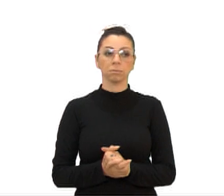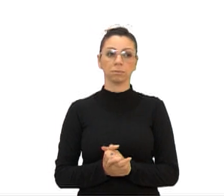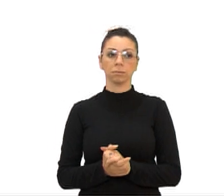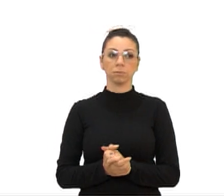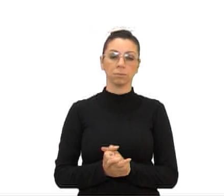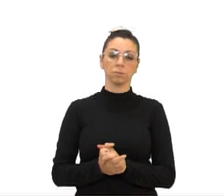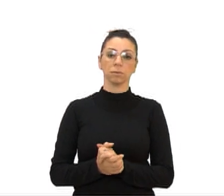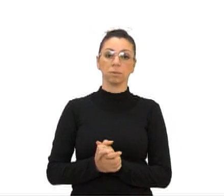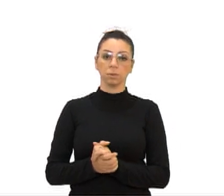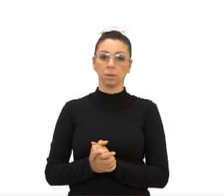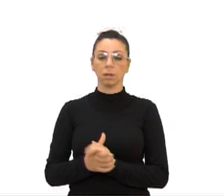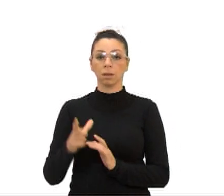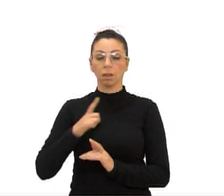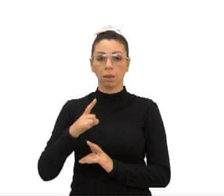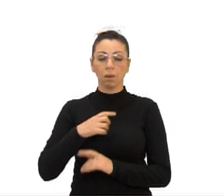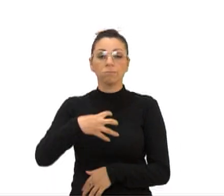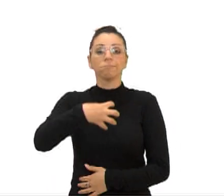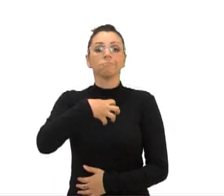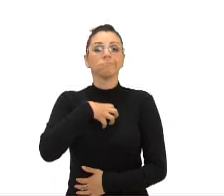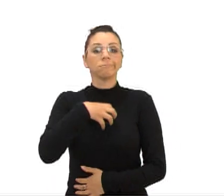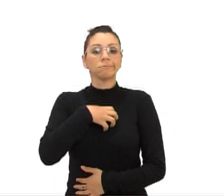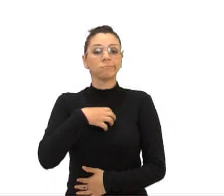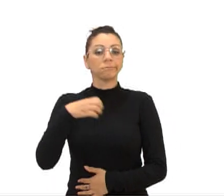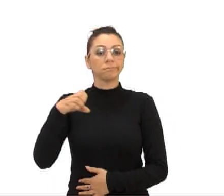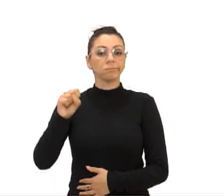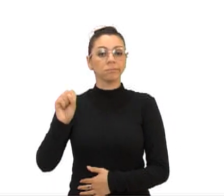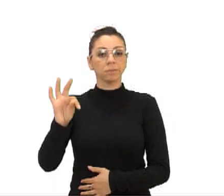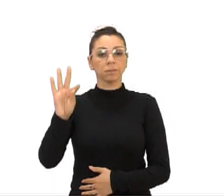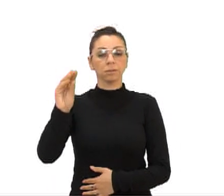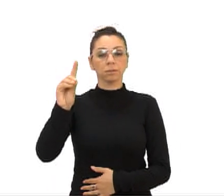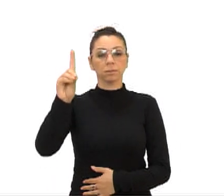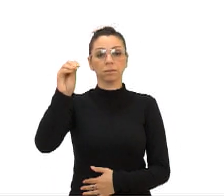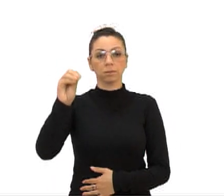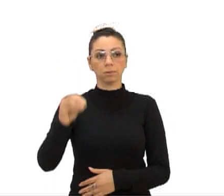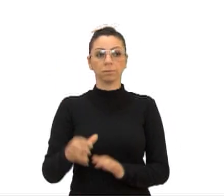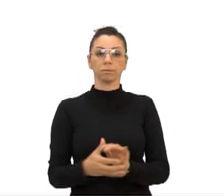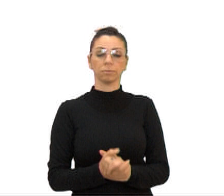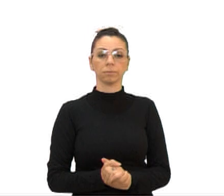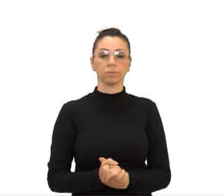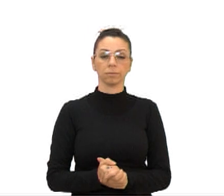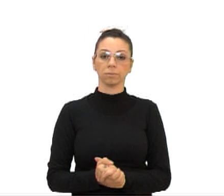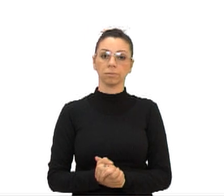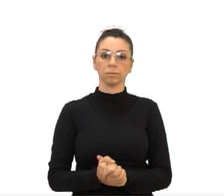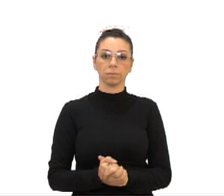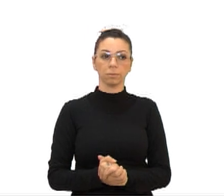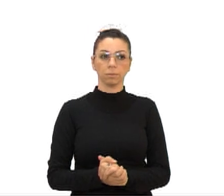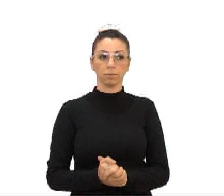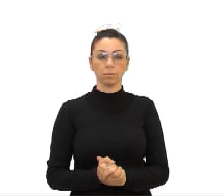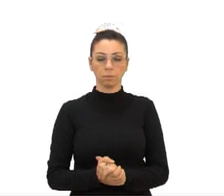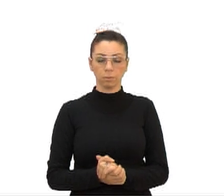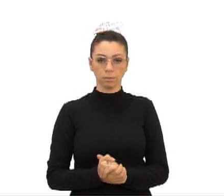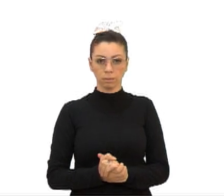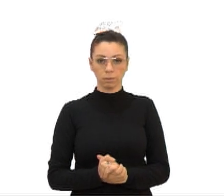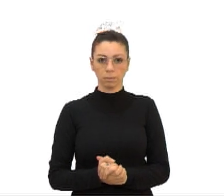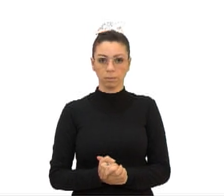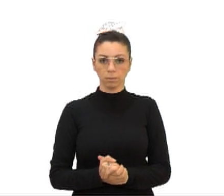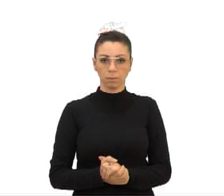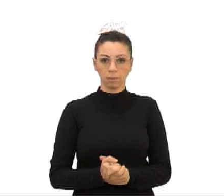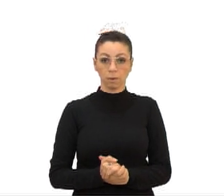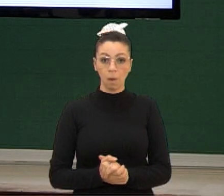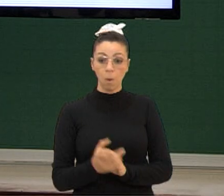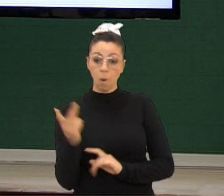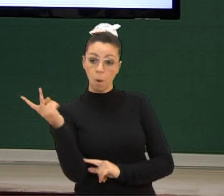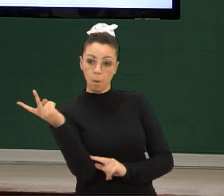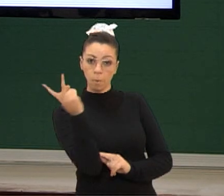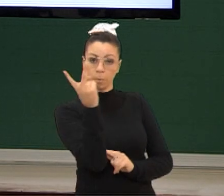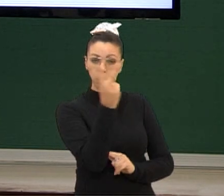a indicação de um estado, de como. Como que ele estava, certo? Eu vou juntar esses